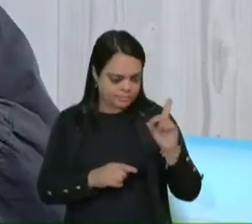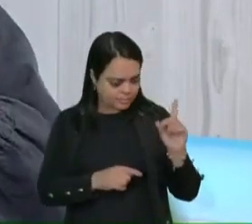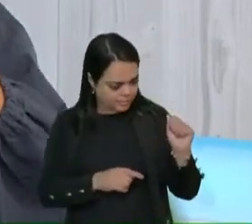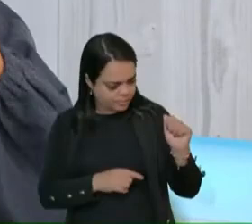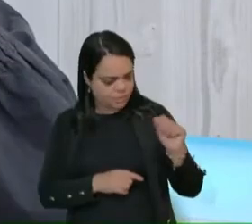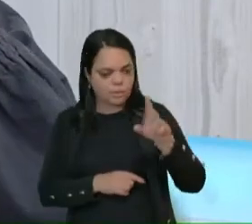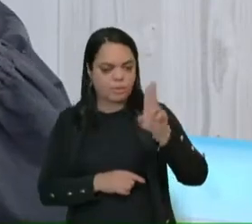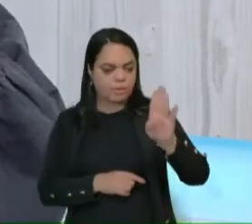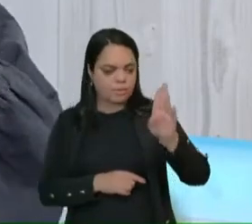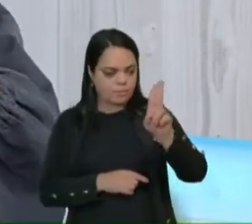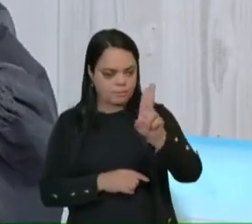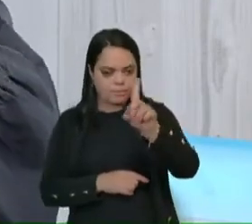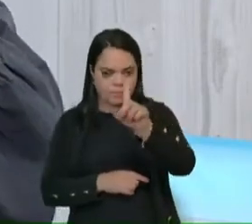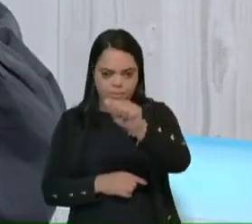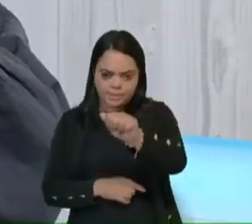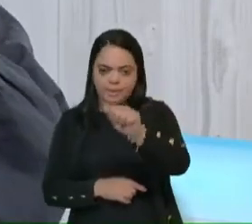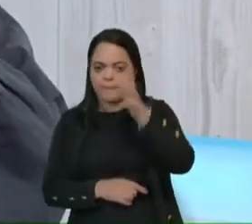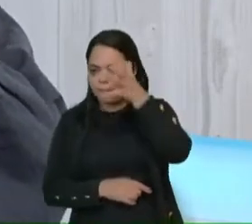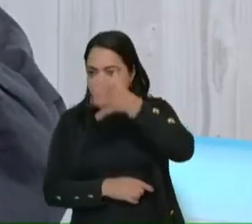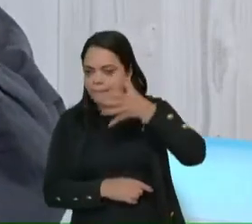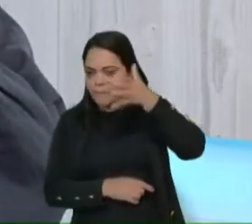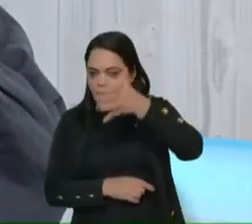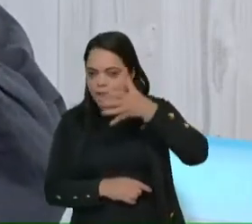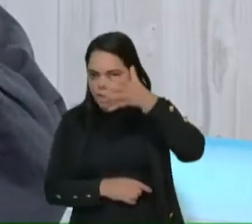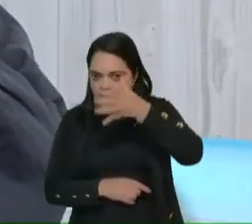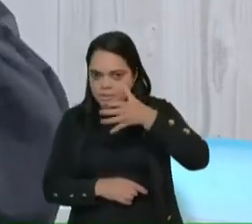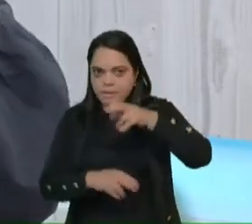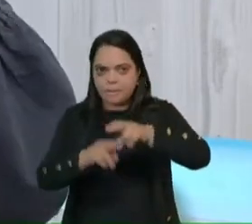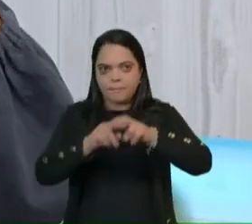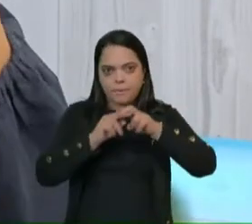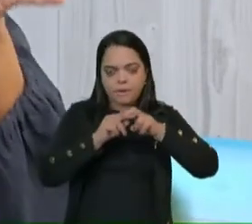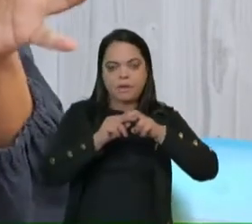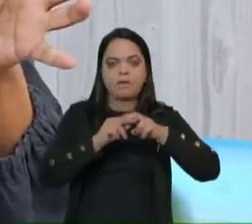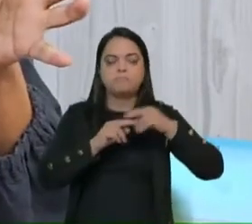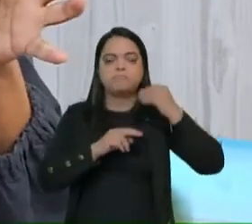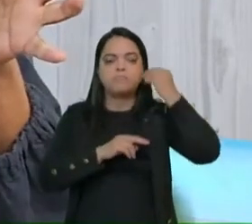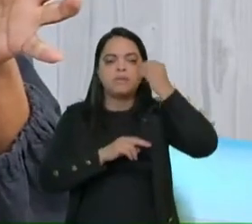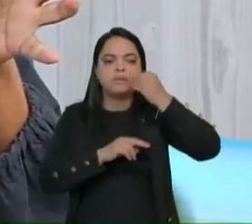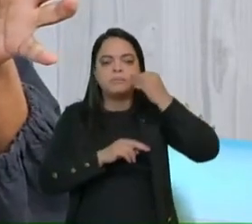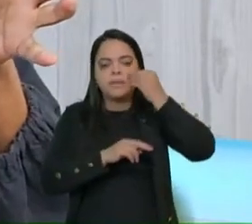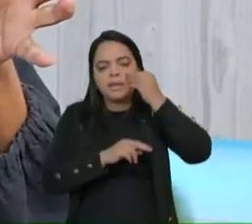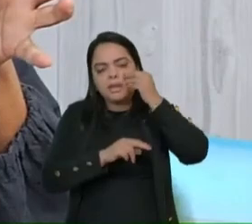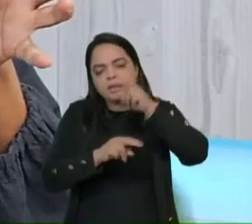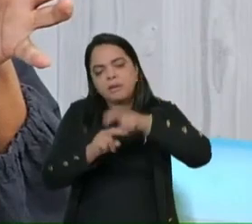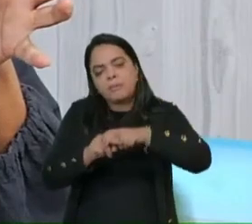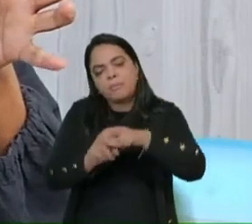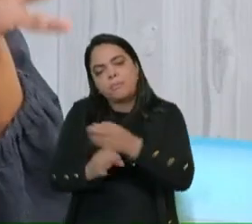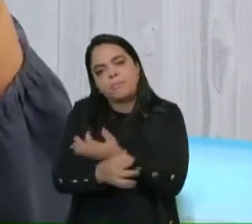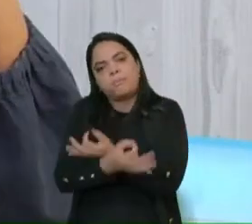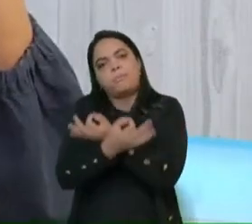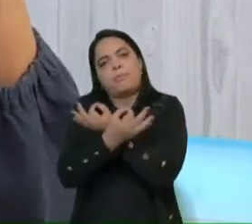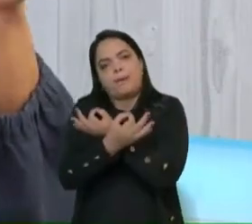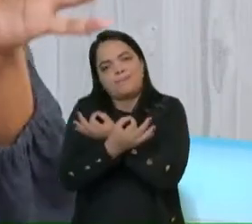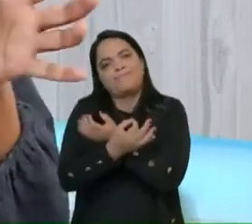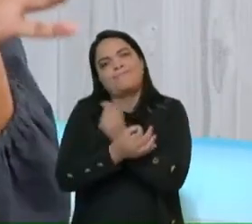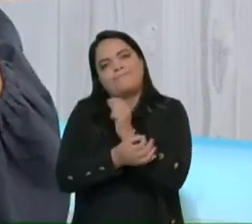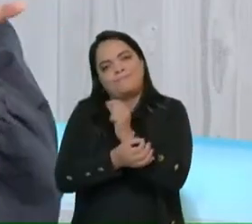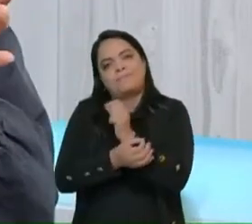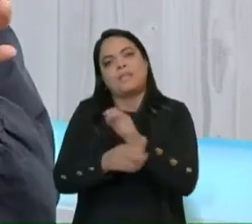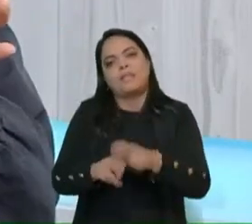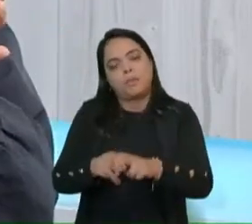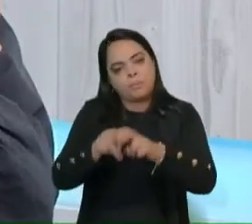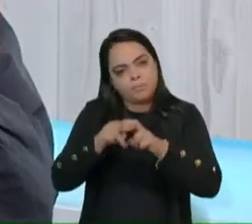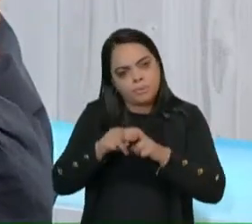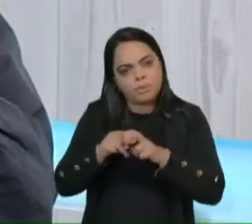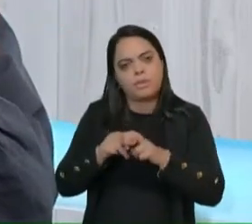palestras a partir da experiência desse sentar e a partir desse